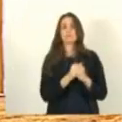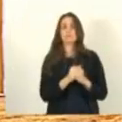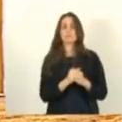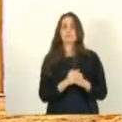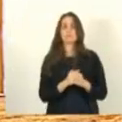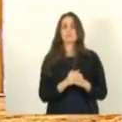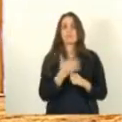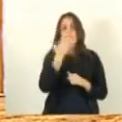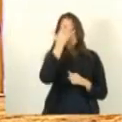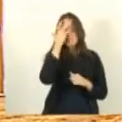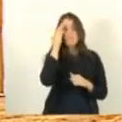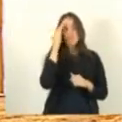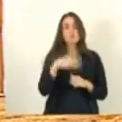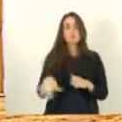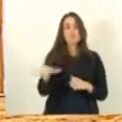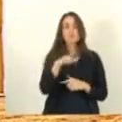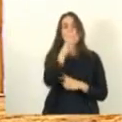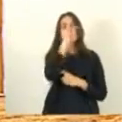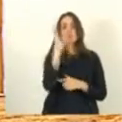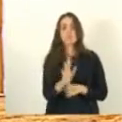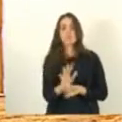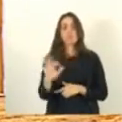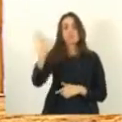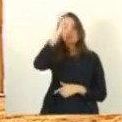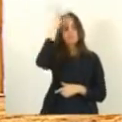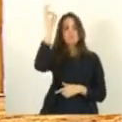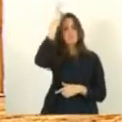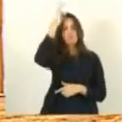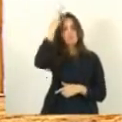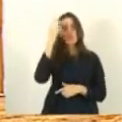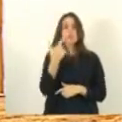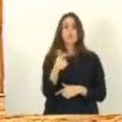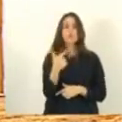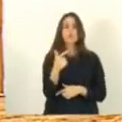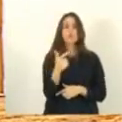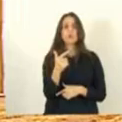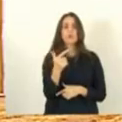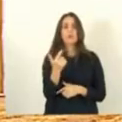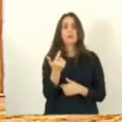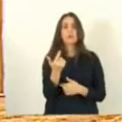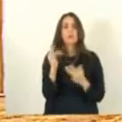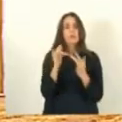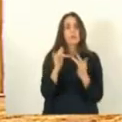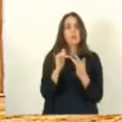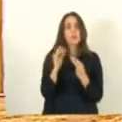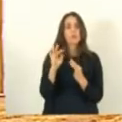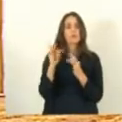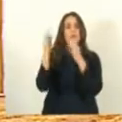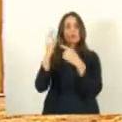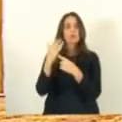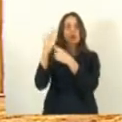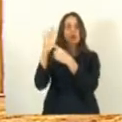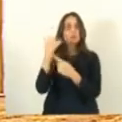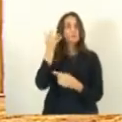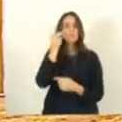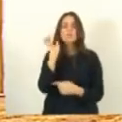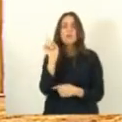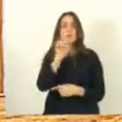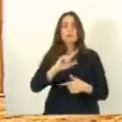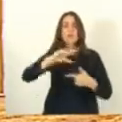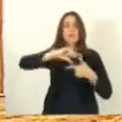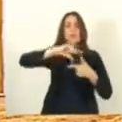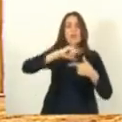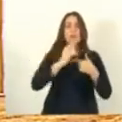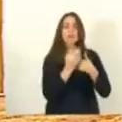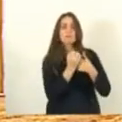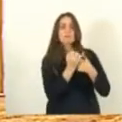parte da população brasileira e capixaba ainda não tem essa intimidade com tecnologia para usar QR Code e coisas